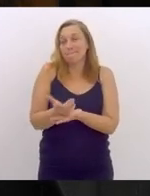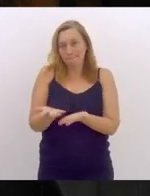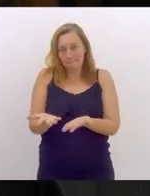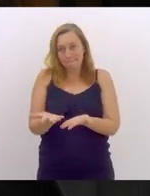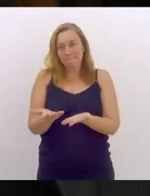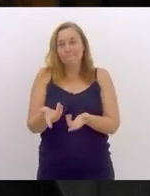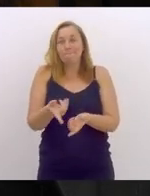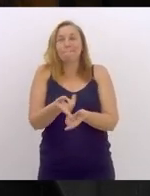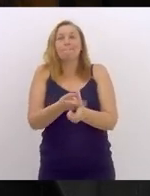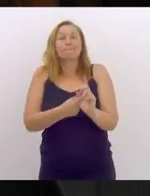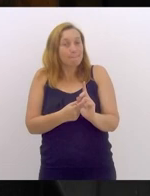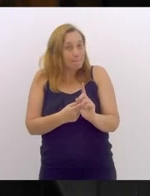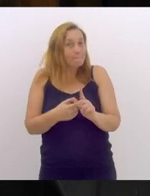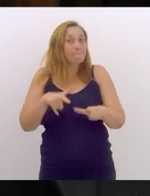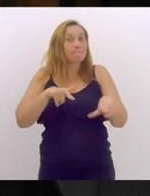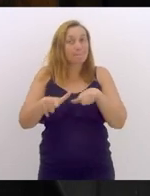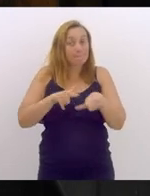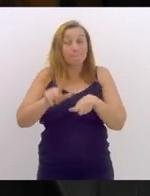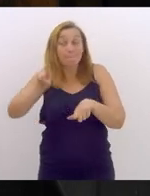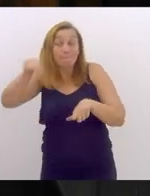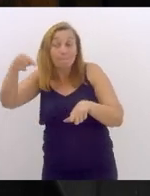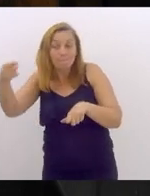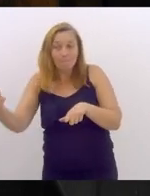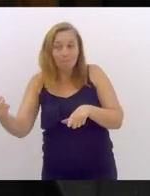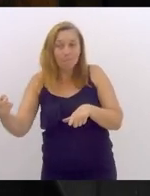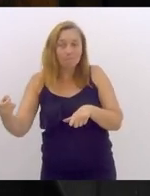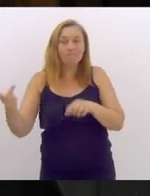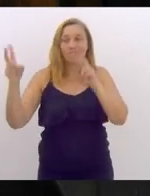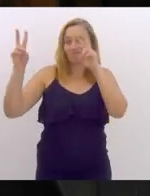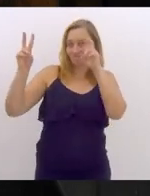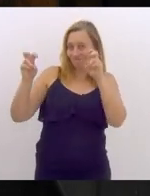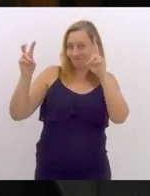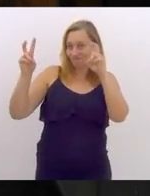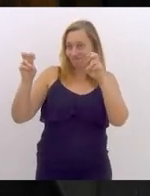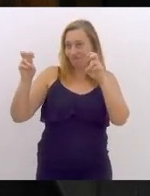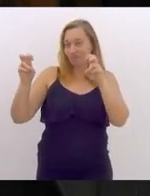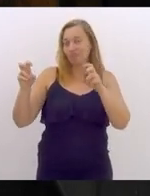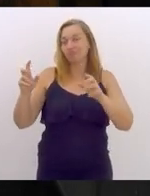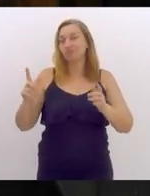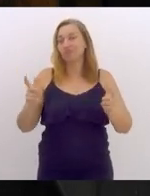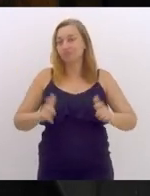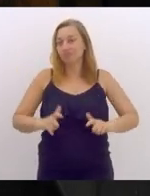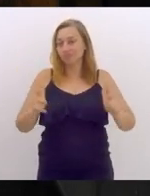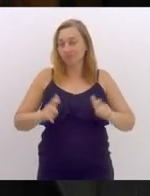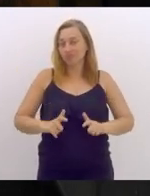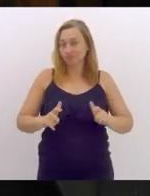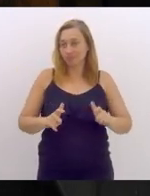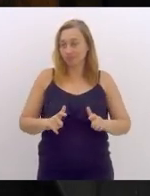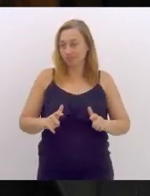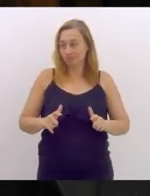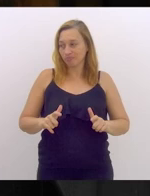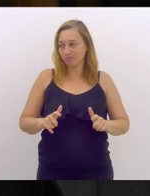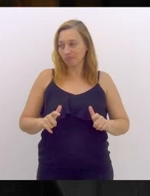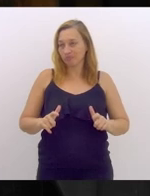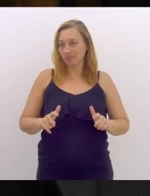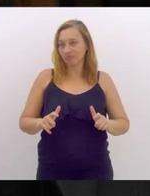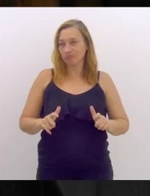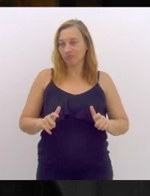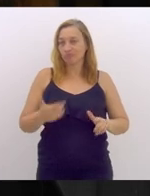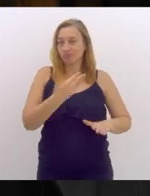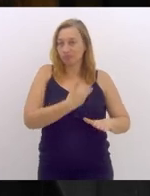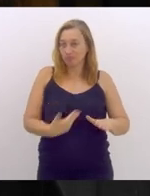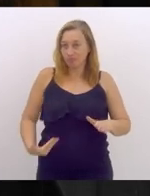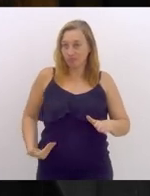serviço da dívida que é outro capítulo onde a união esfolia os estados